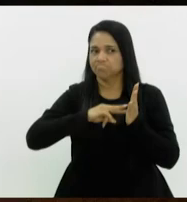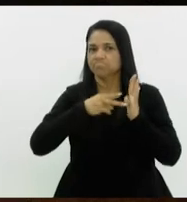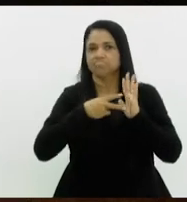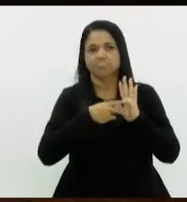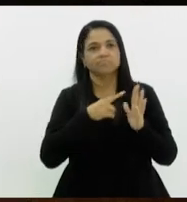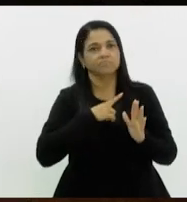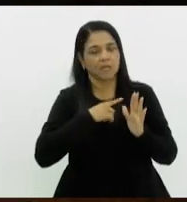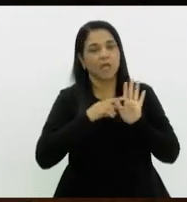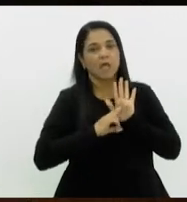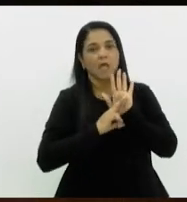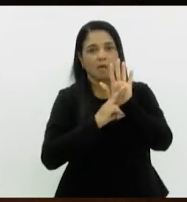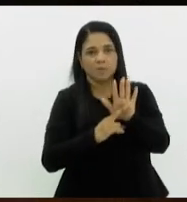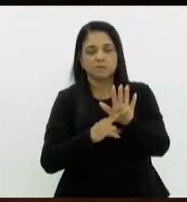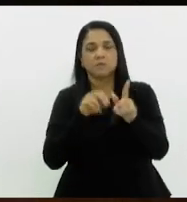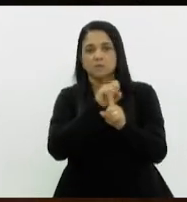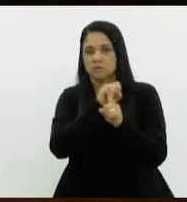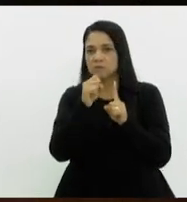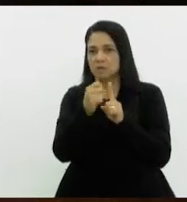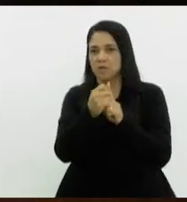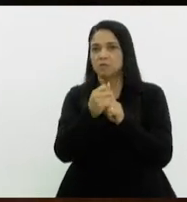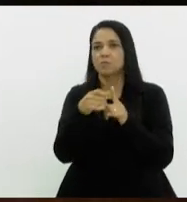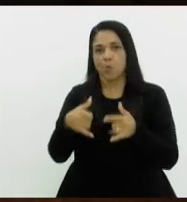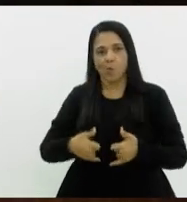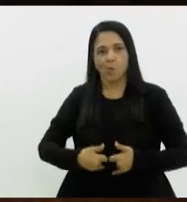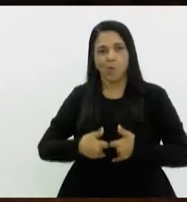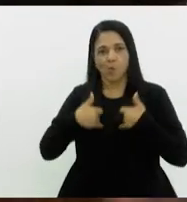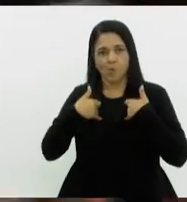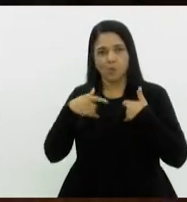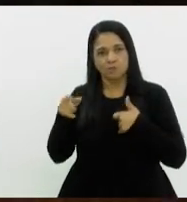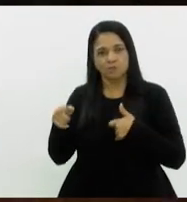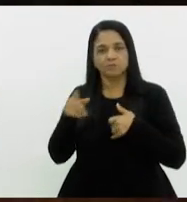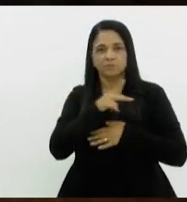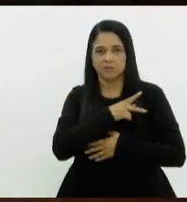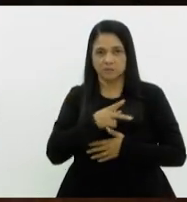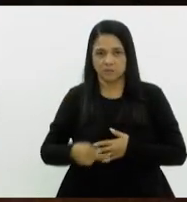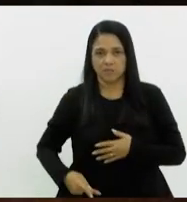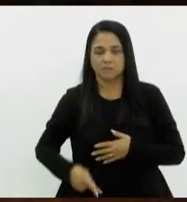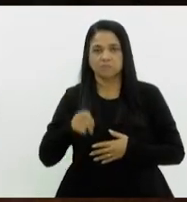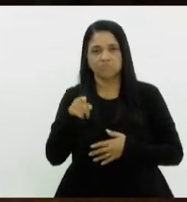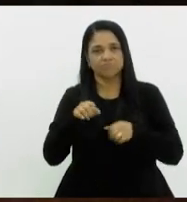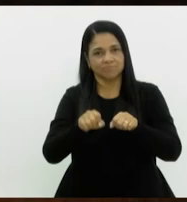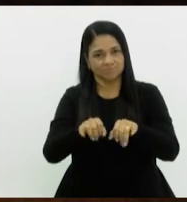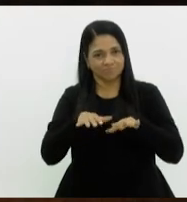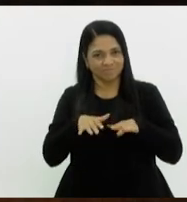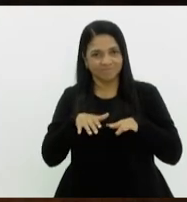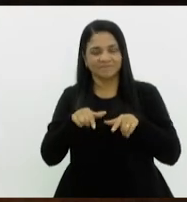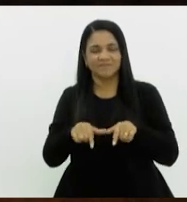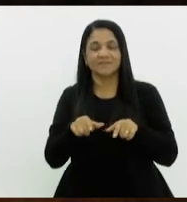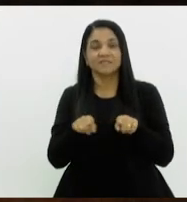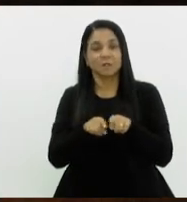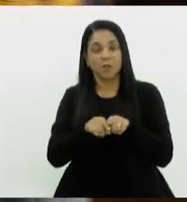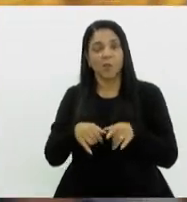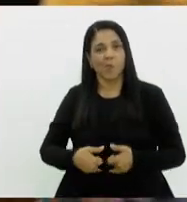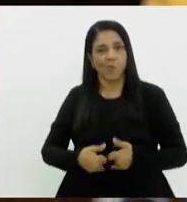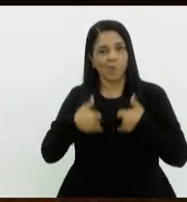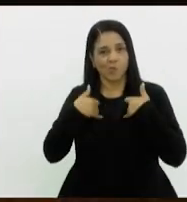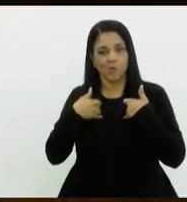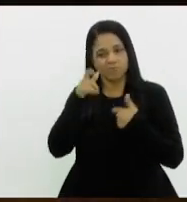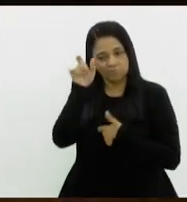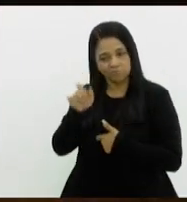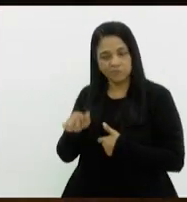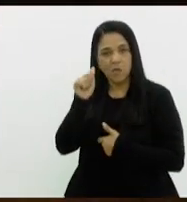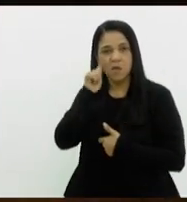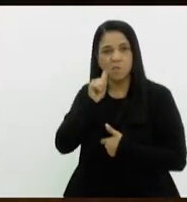representam a sociedade. Quero externar aqui o meu orgulho de ter Vossa Excelência presidindo a sessão, ter orgulho de ter Vossa Excelência, uma mulher